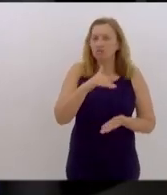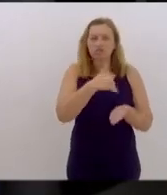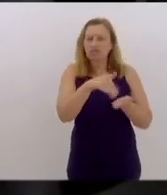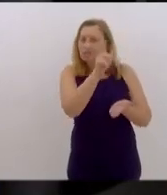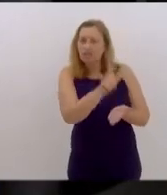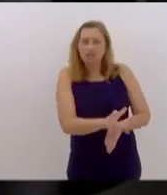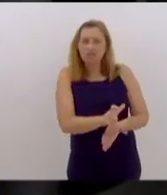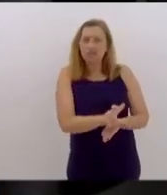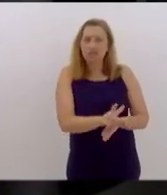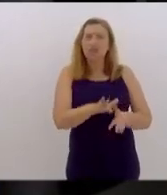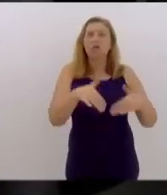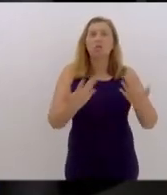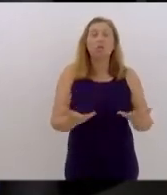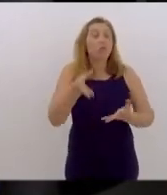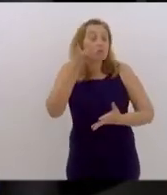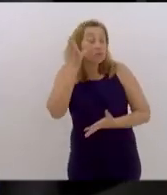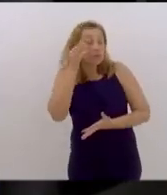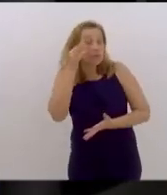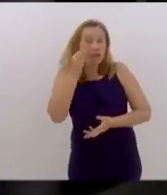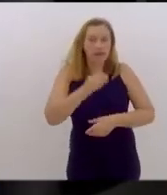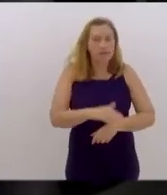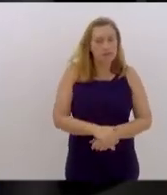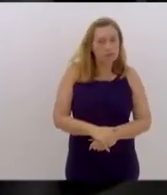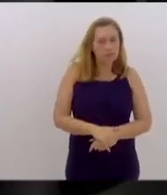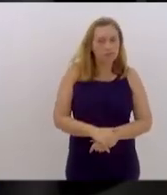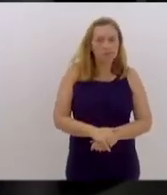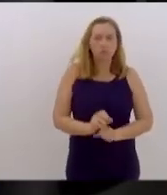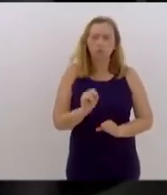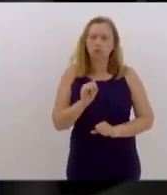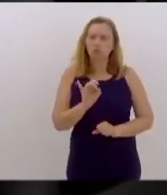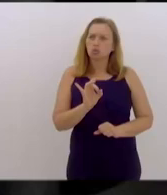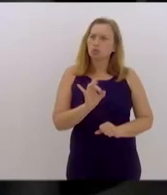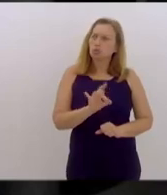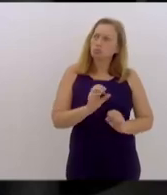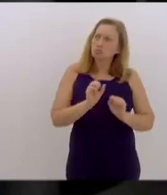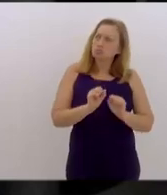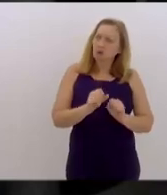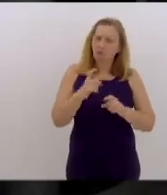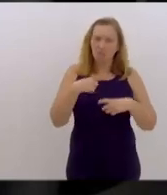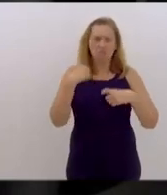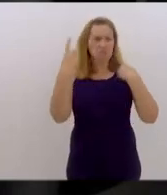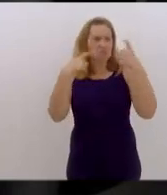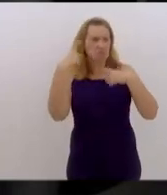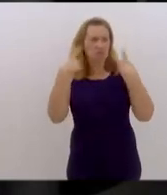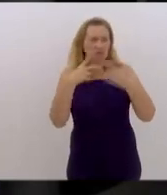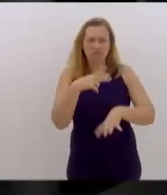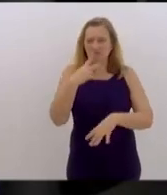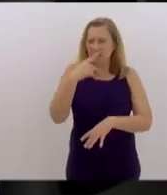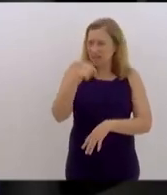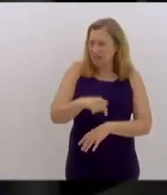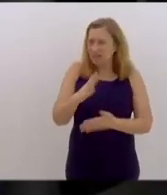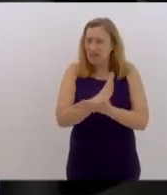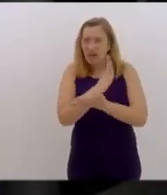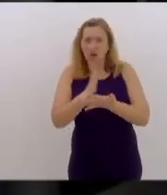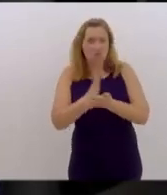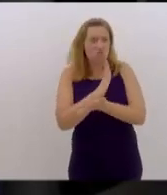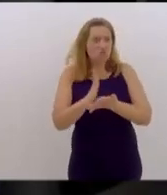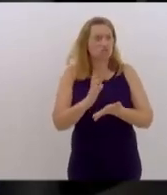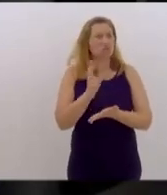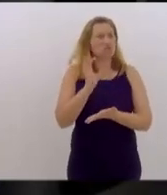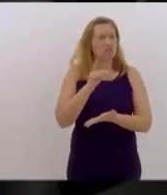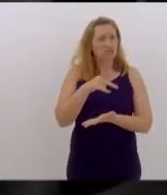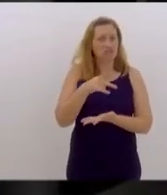Então quais são os interesses que e só pode ir eu não tenho nenhuma preocupação de estar falando aqui alguma inverdade